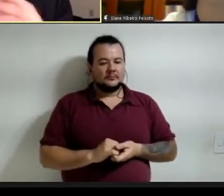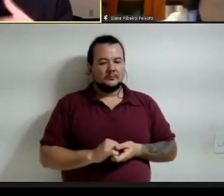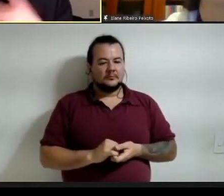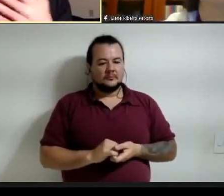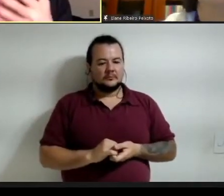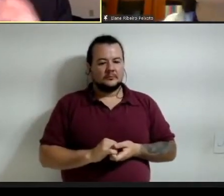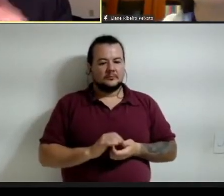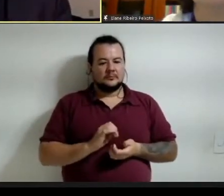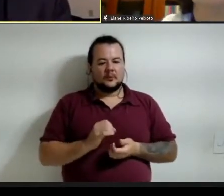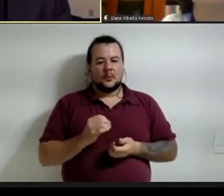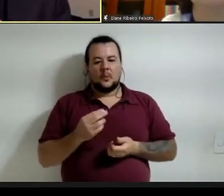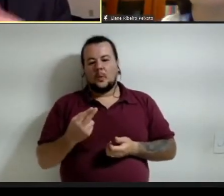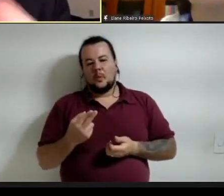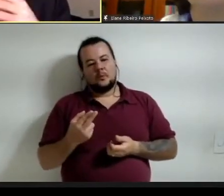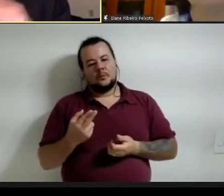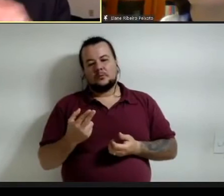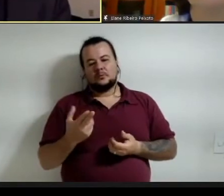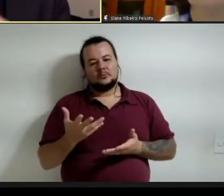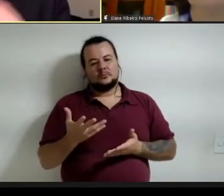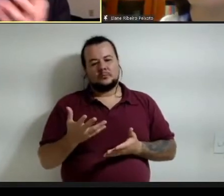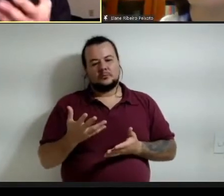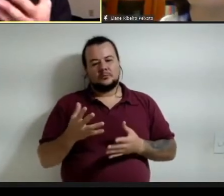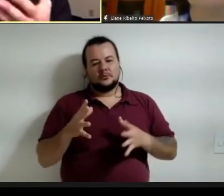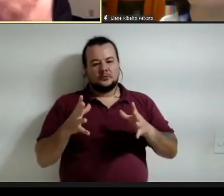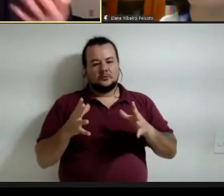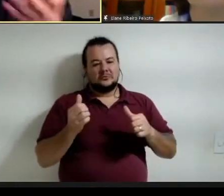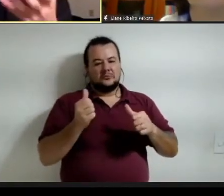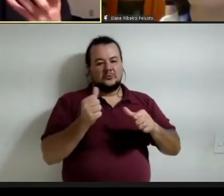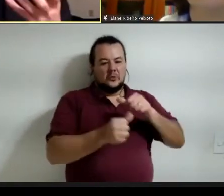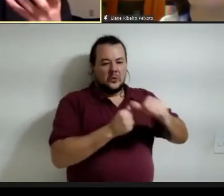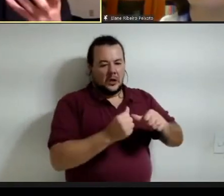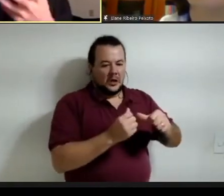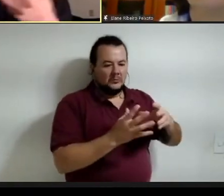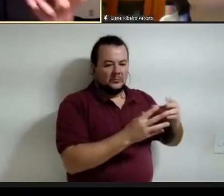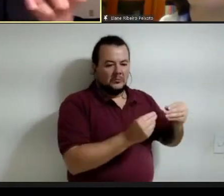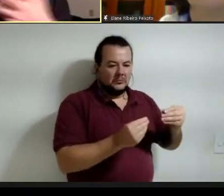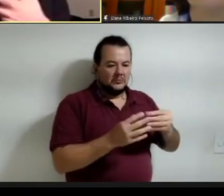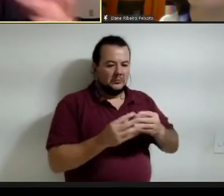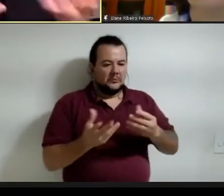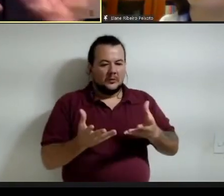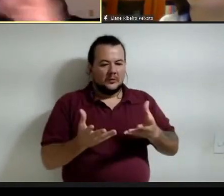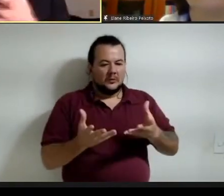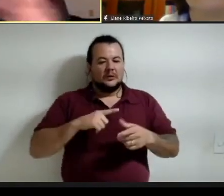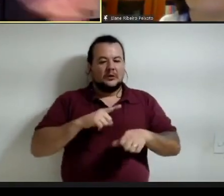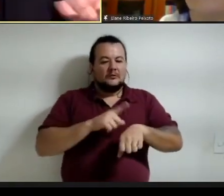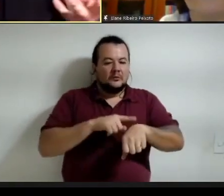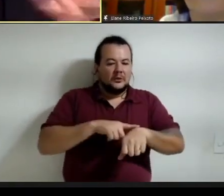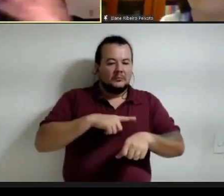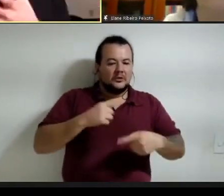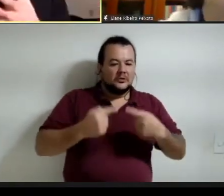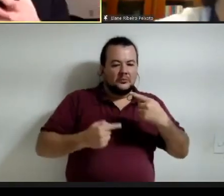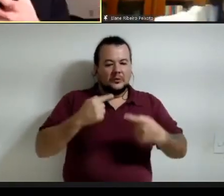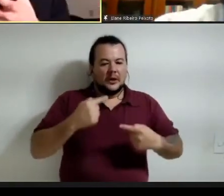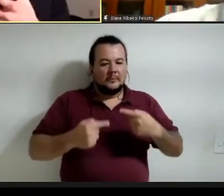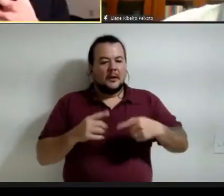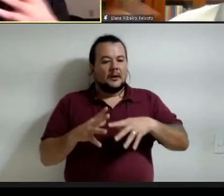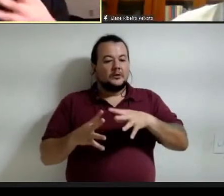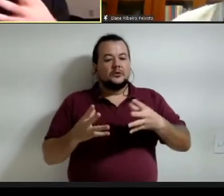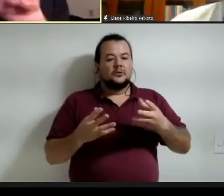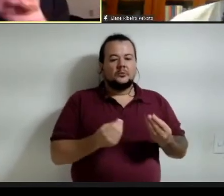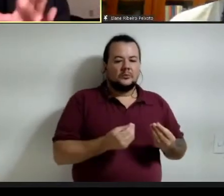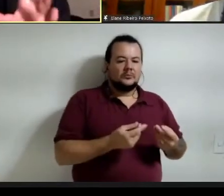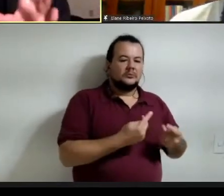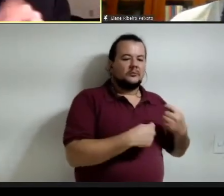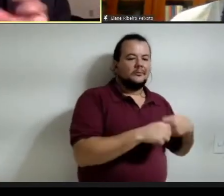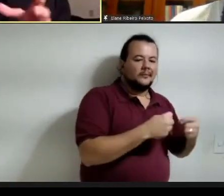ou replaced, né? Um pelo outro. E tem um momento que a gente tinha um debate se o mundo ia ser, né, capitalista ou